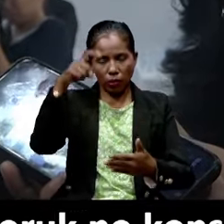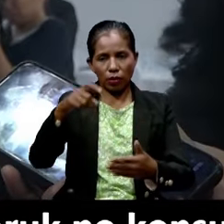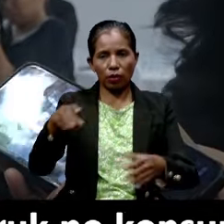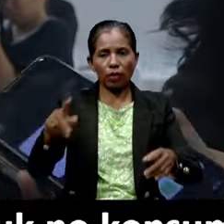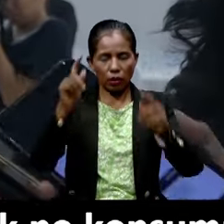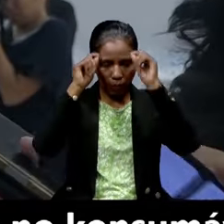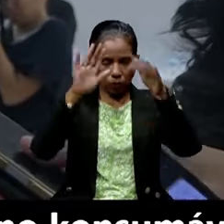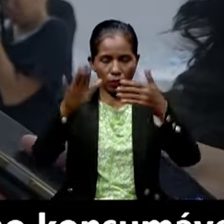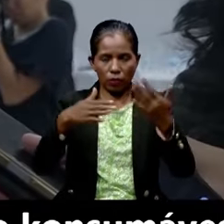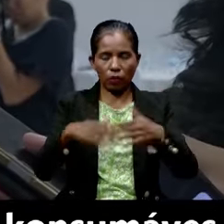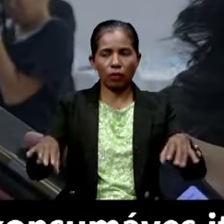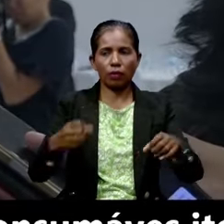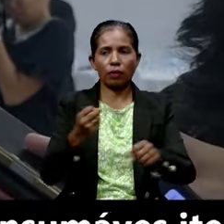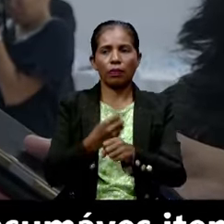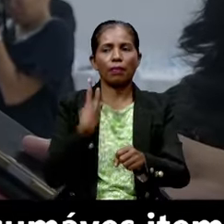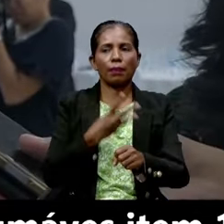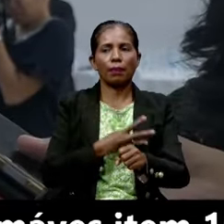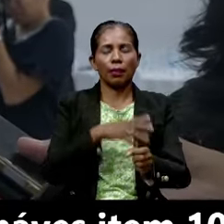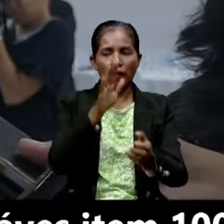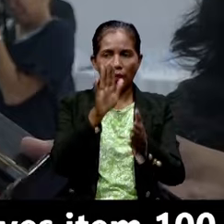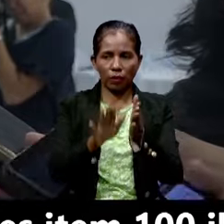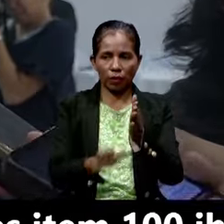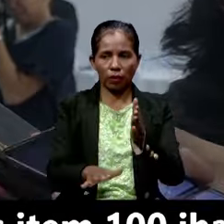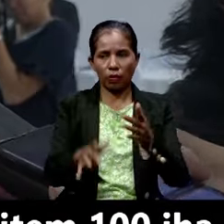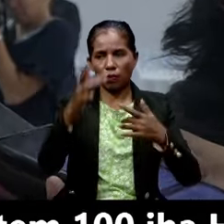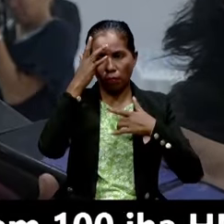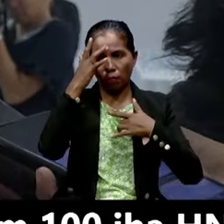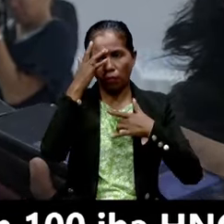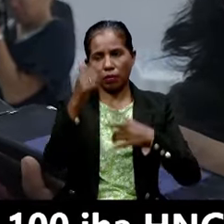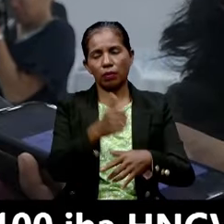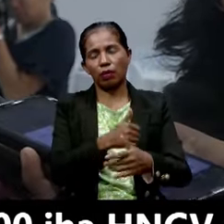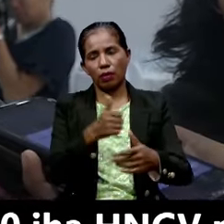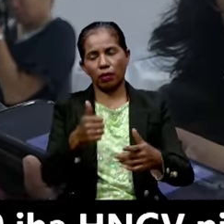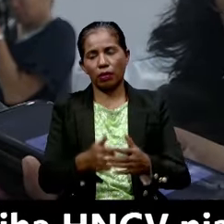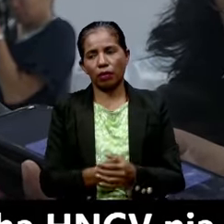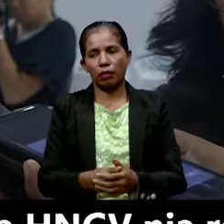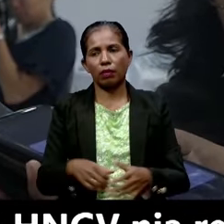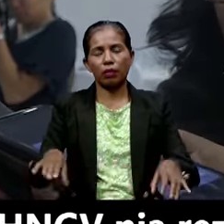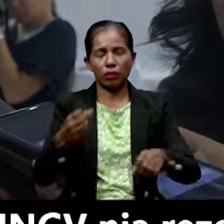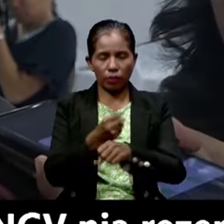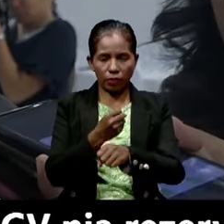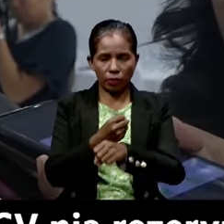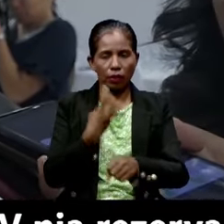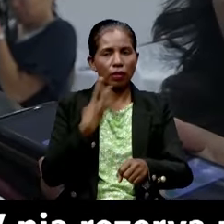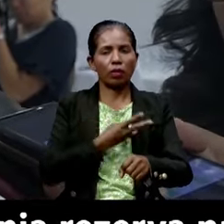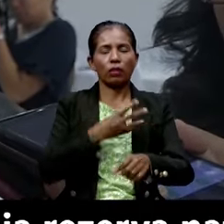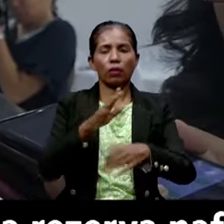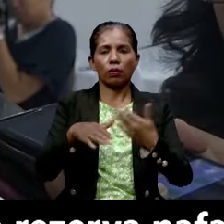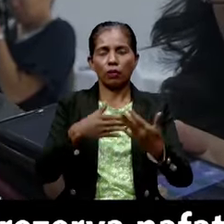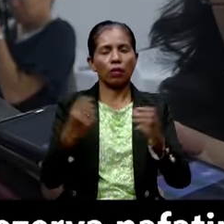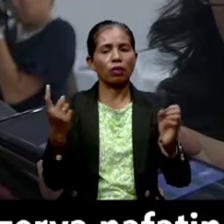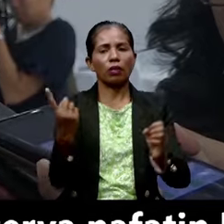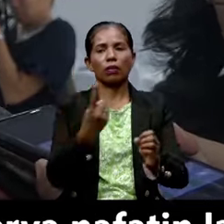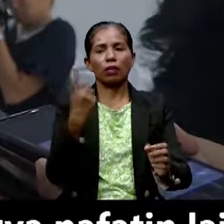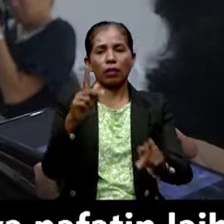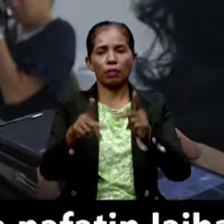esforço. Ita bele elimina dadao kona moras balbalo. Ni esforço Timoruan. Ita hoto nian. Los ema ida mesak nian.